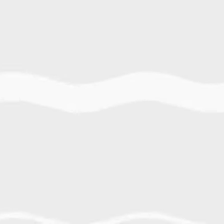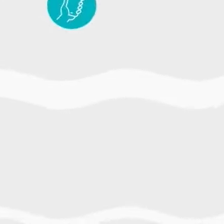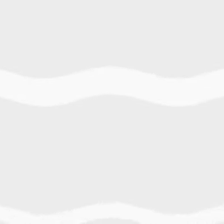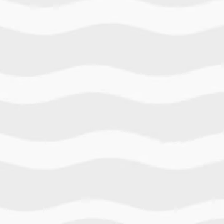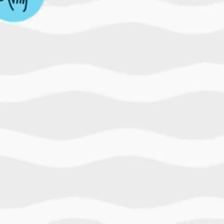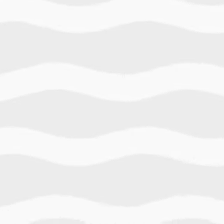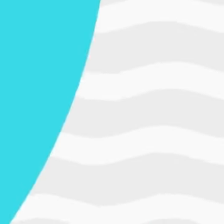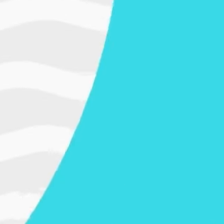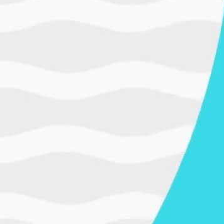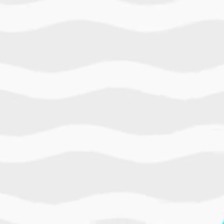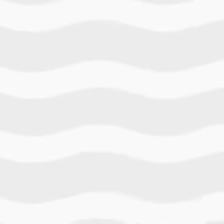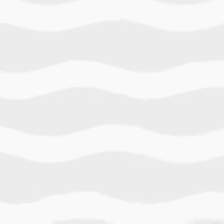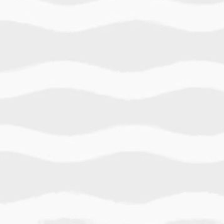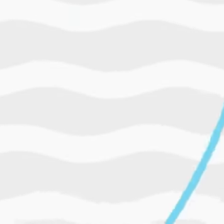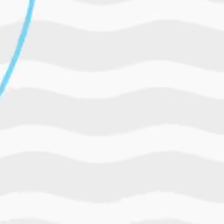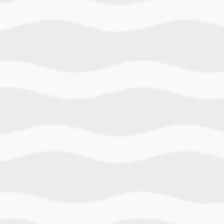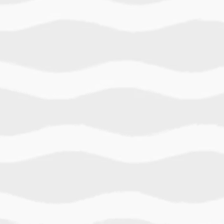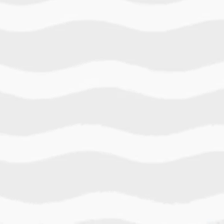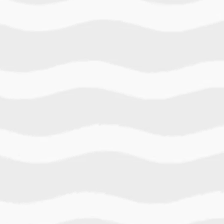eh